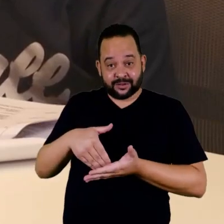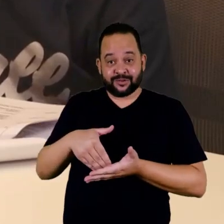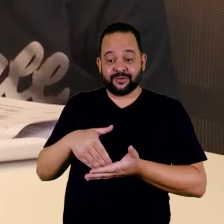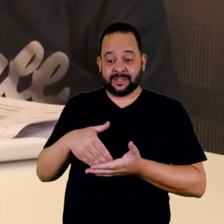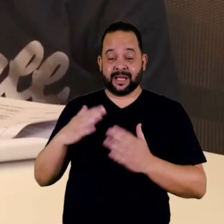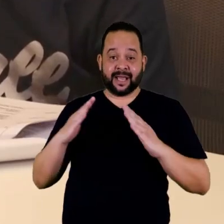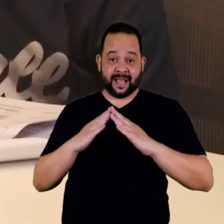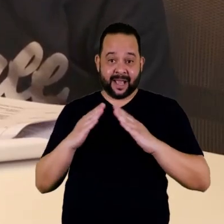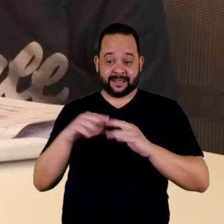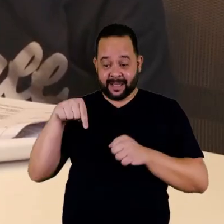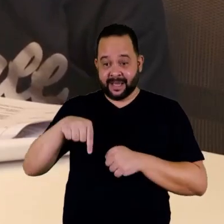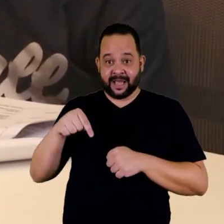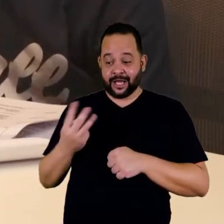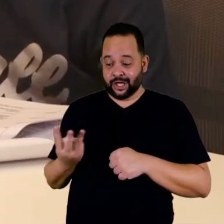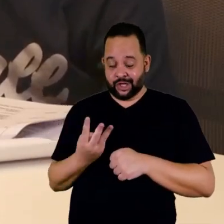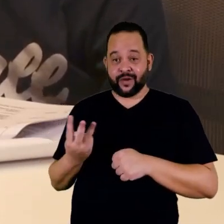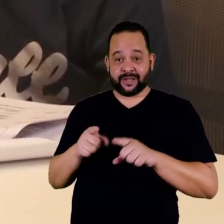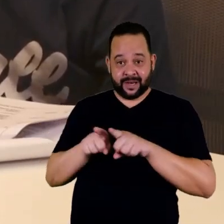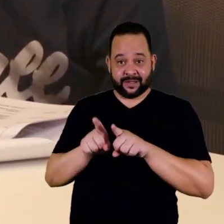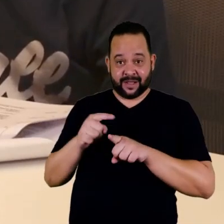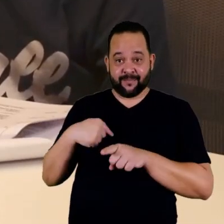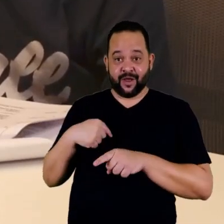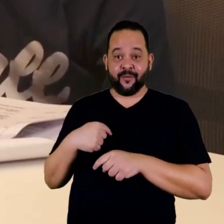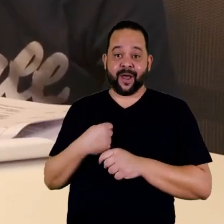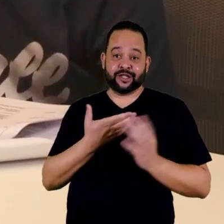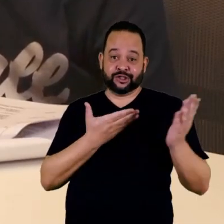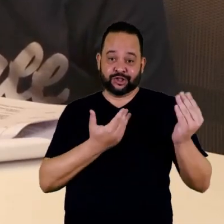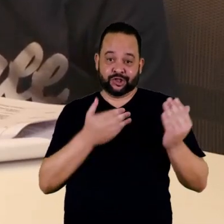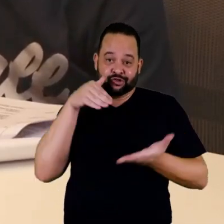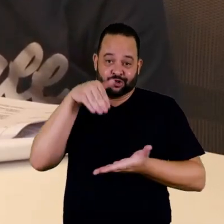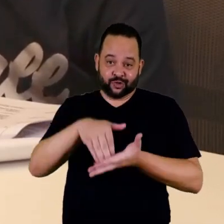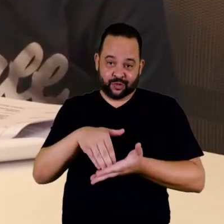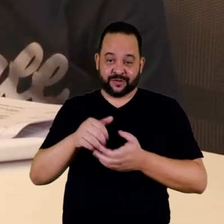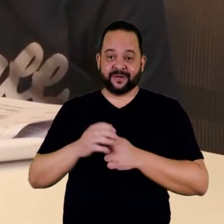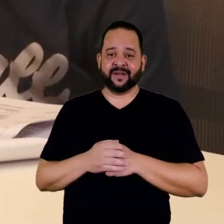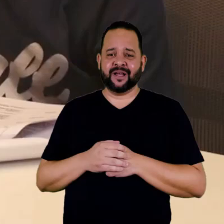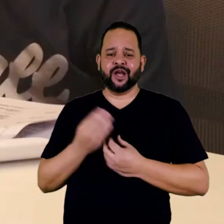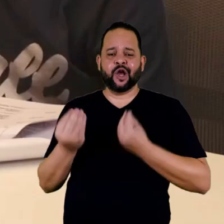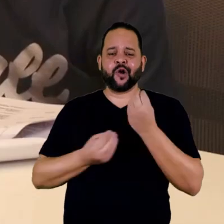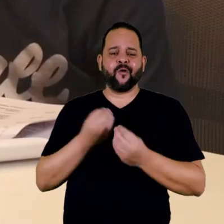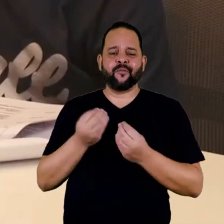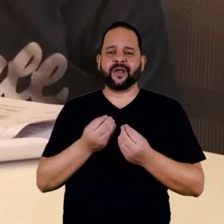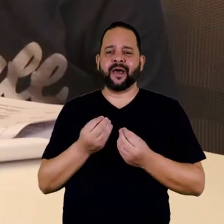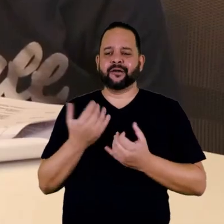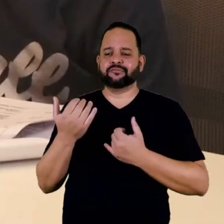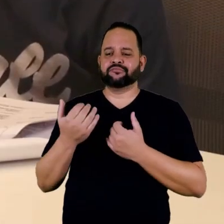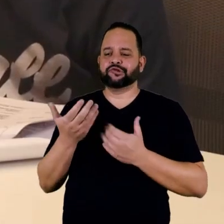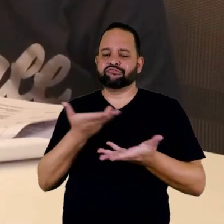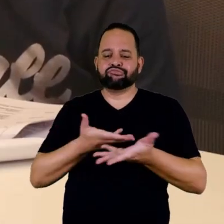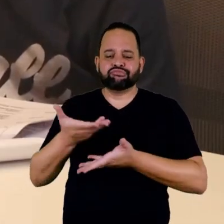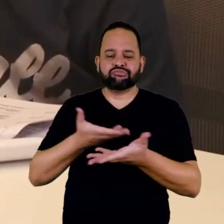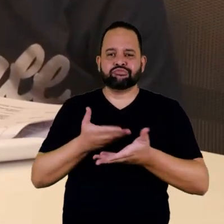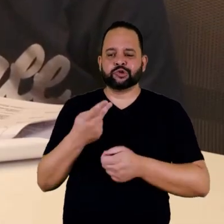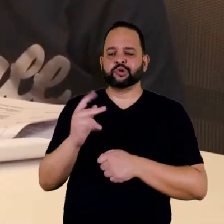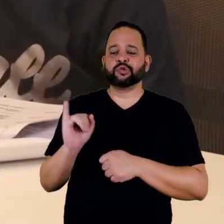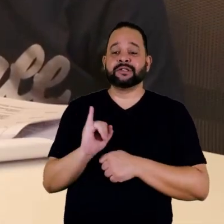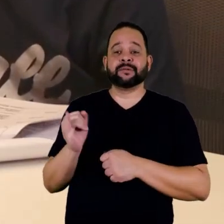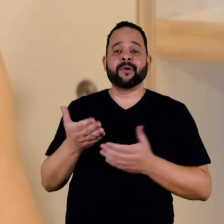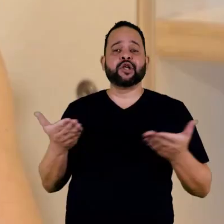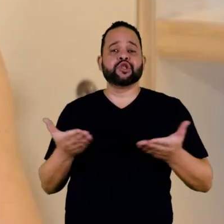e aqui no V de três também como que era a relação com as suas irmãs e hoje com